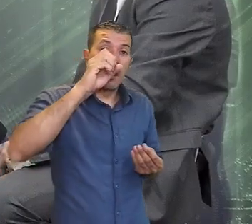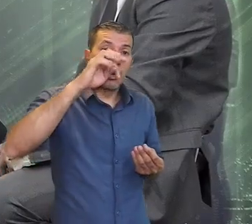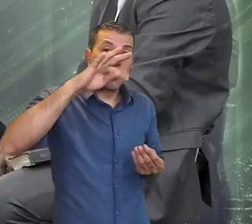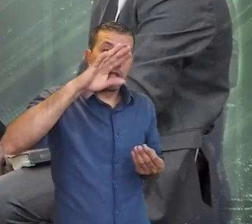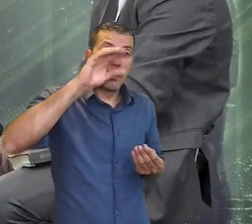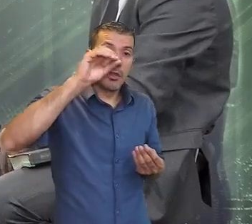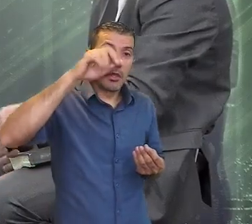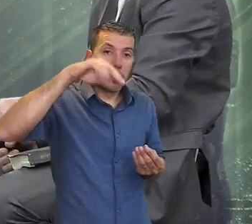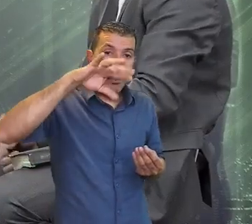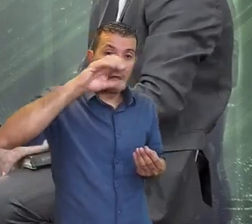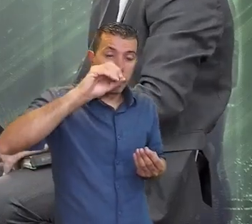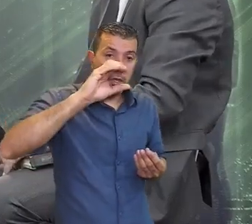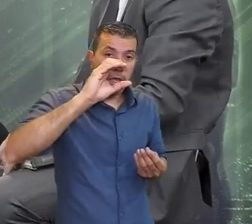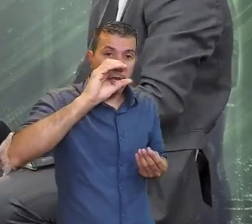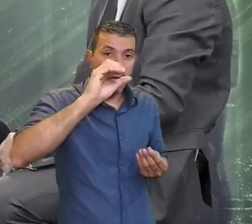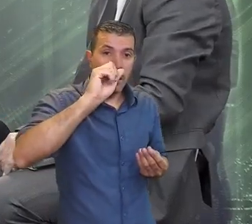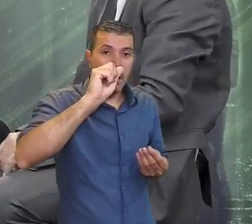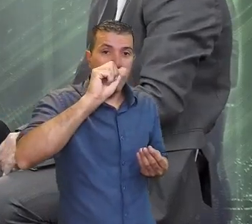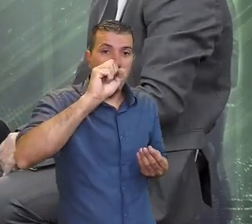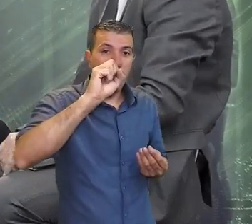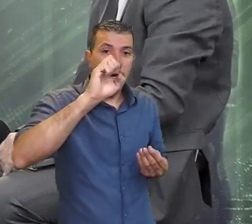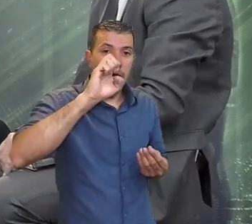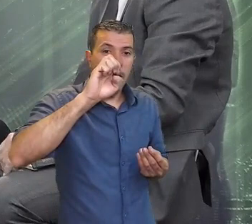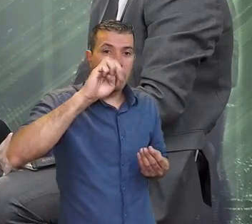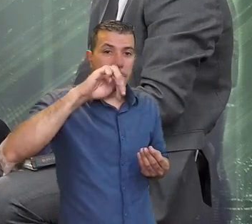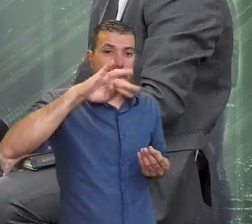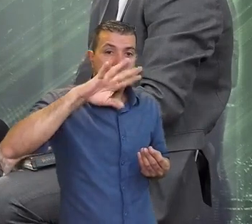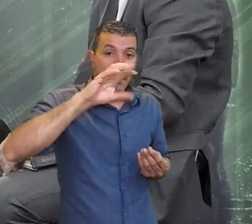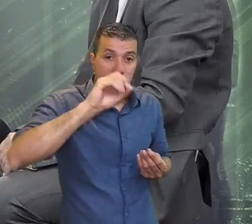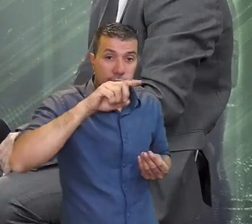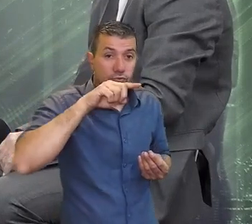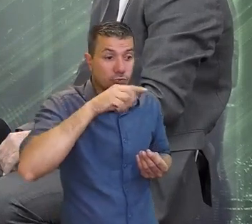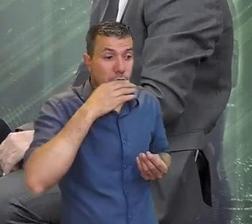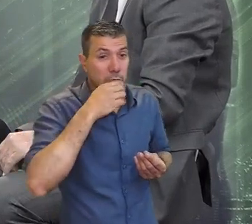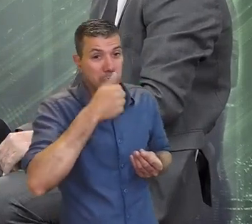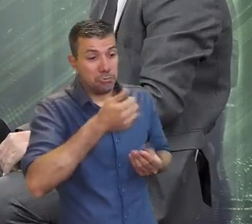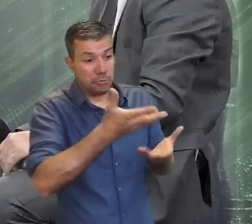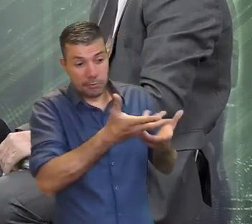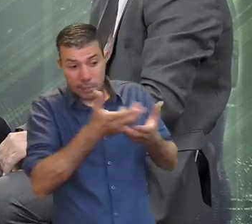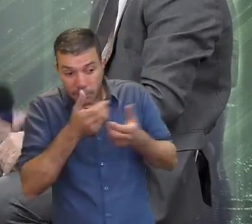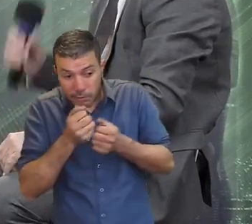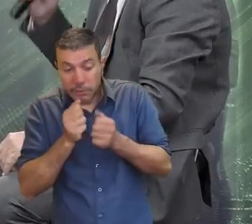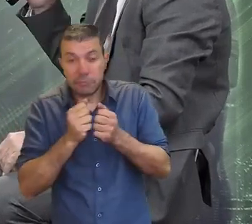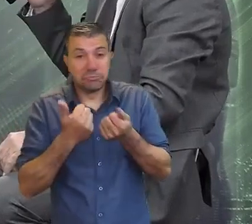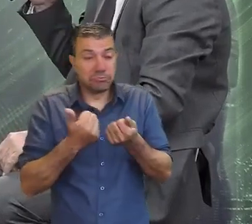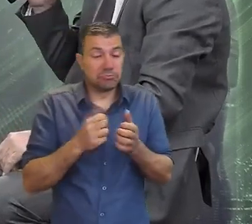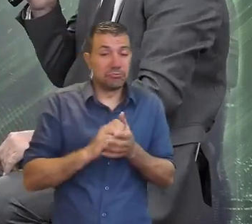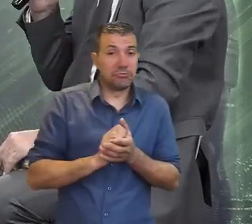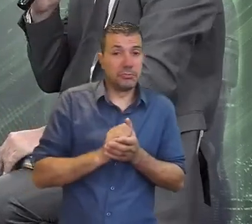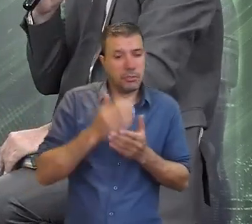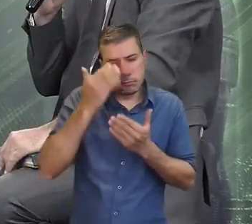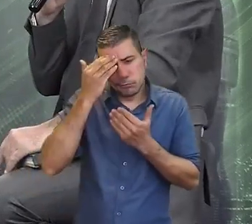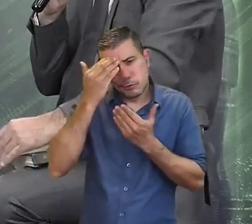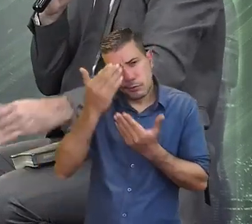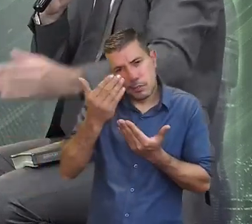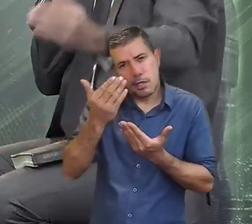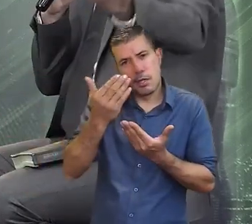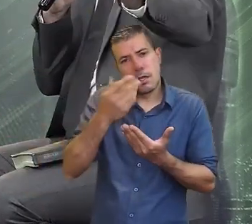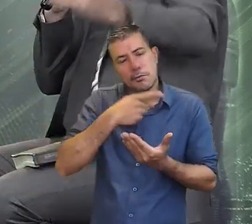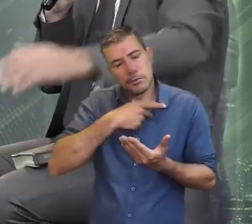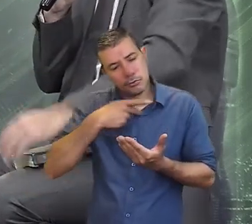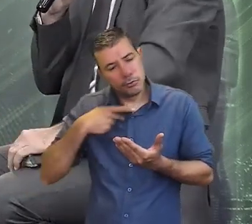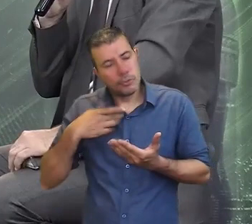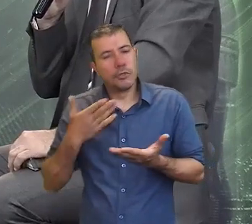pastor do distrito Franco da Rocha, nosso amigo também. Já trabalhamos juntos em outros momentos. Pastor, seja bem-vindo. Obrigado, pastor